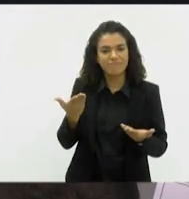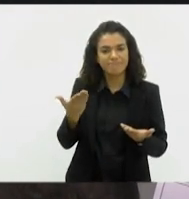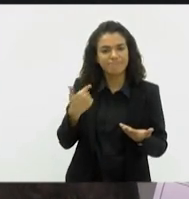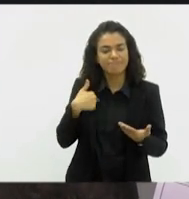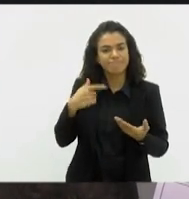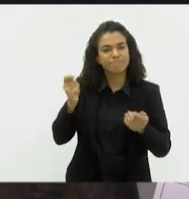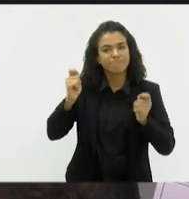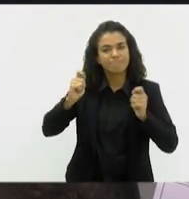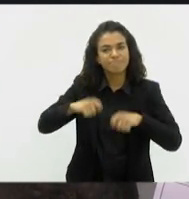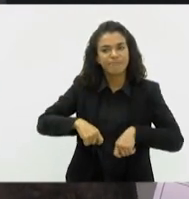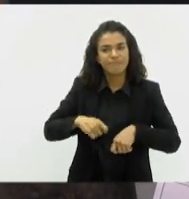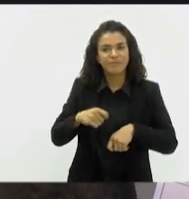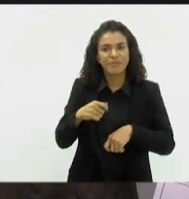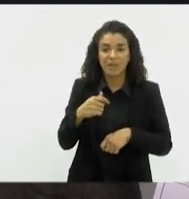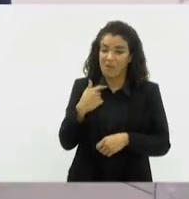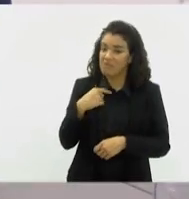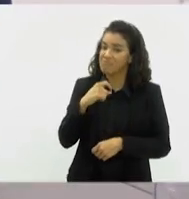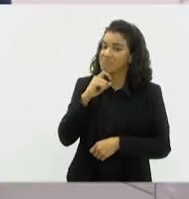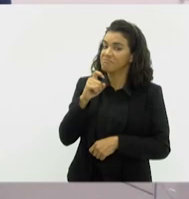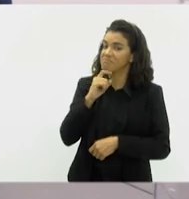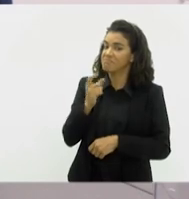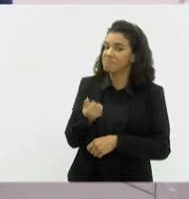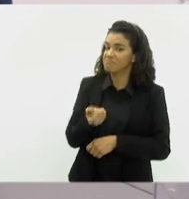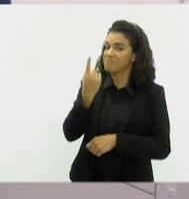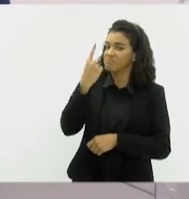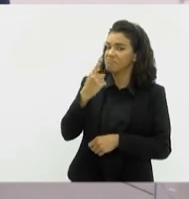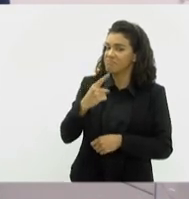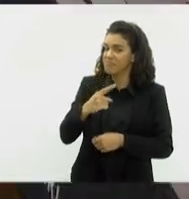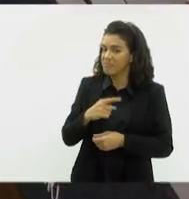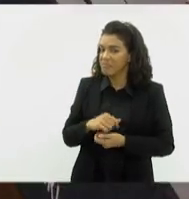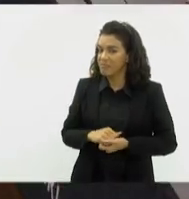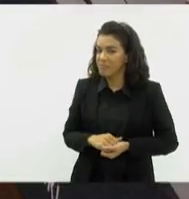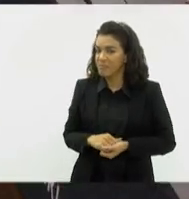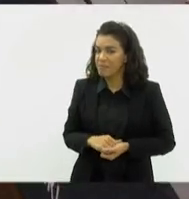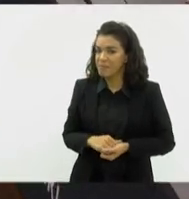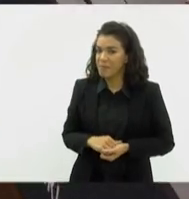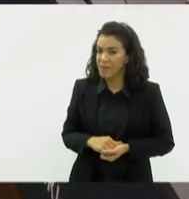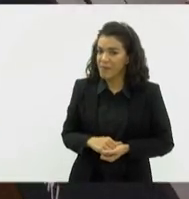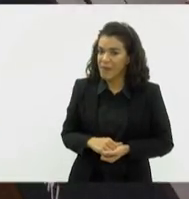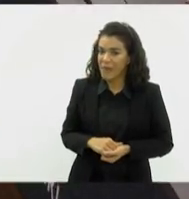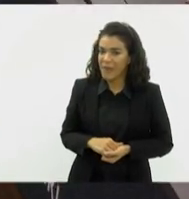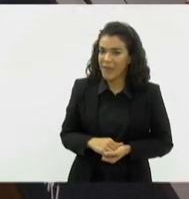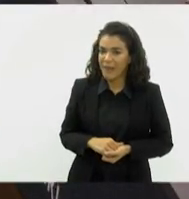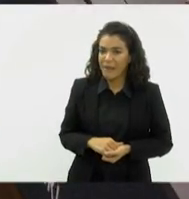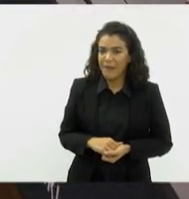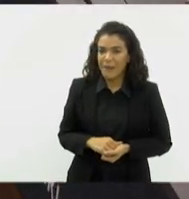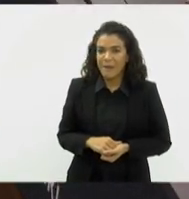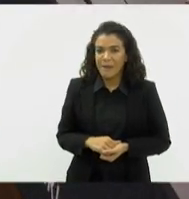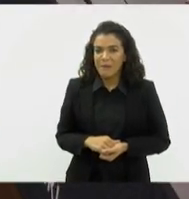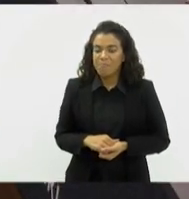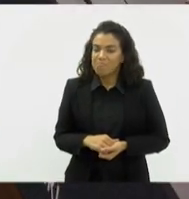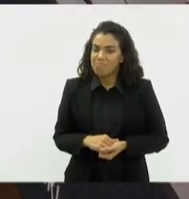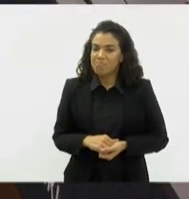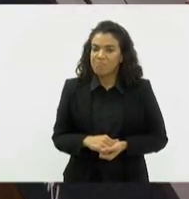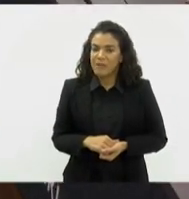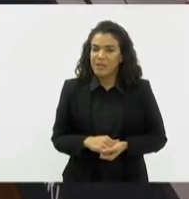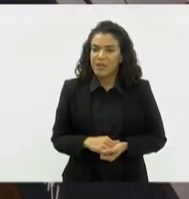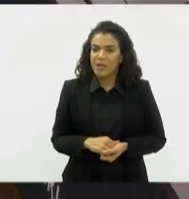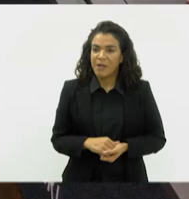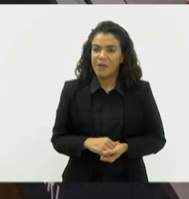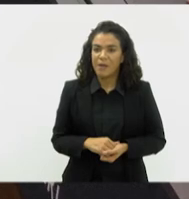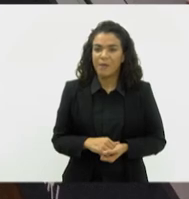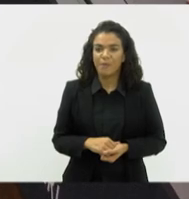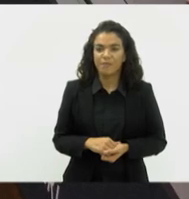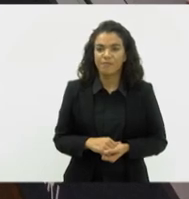Isso me permite colocar, Fernanda, inclusive, em questionamento a isenção dessa comissão. Isso me permite, inclusive, botar em questionamento a isenção dessa comissão. Quer